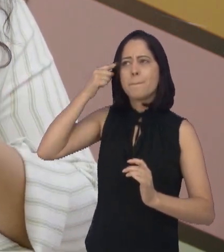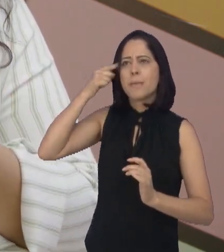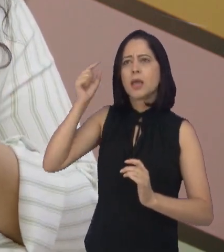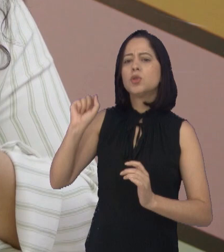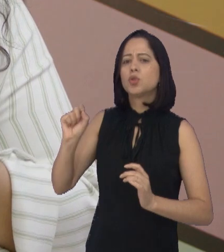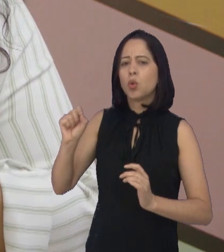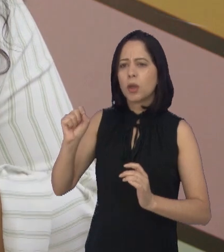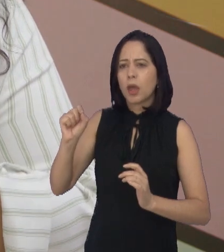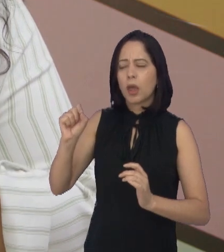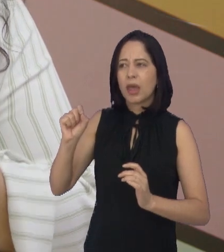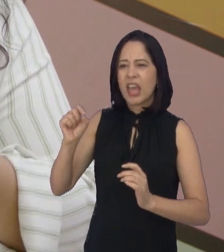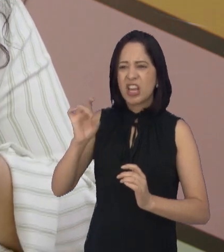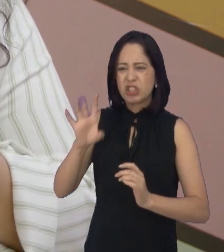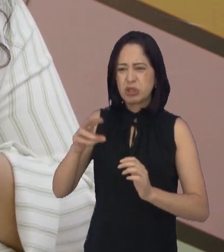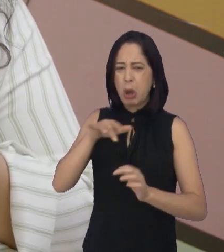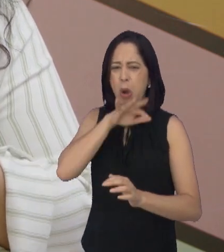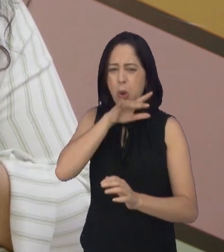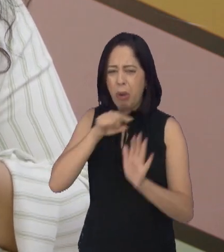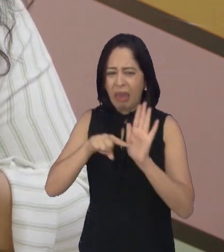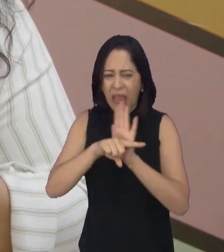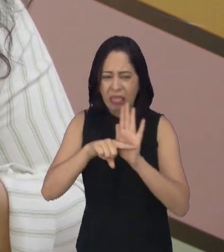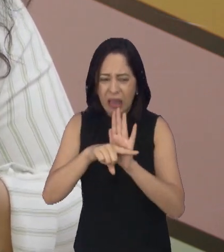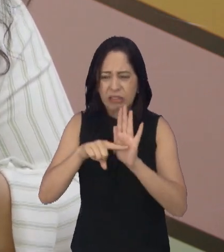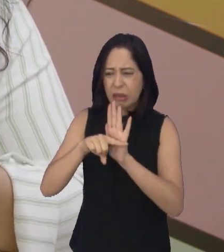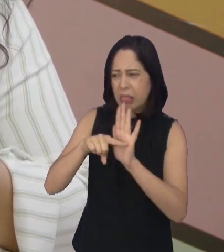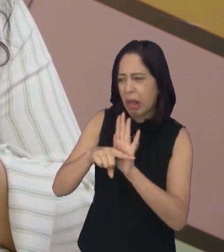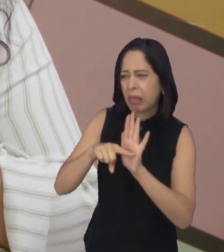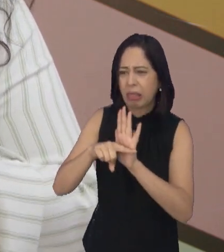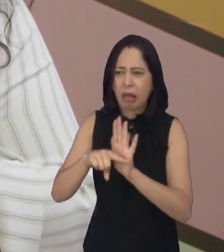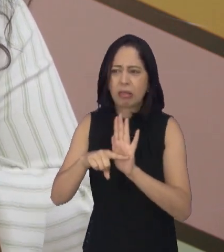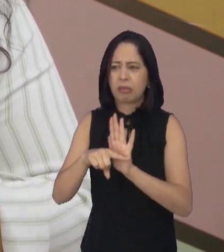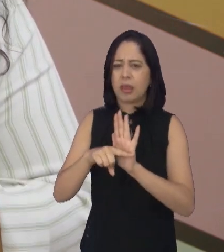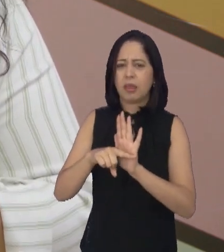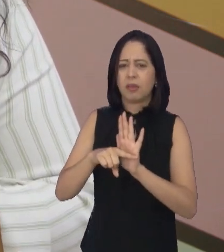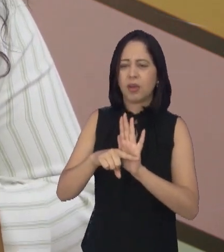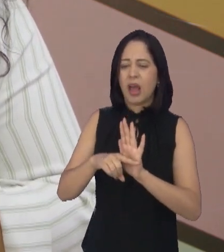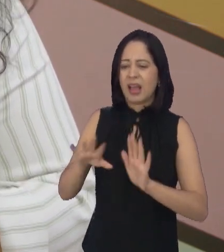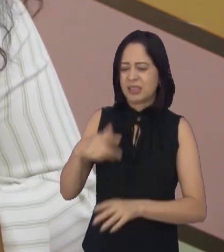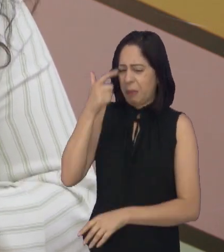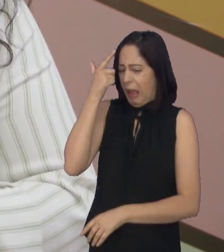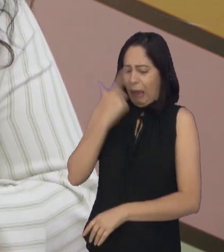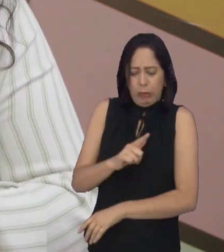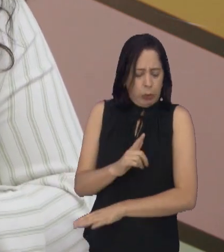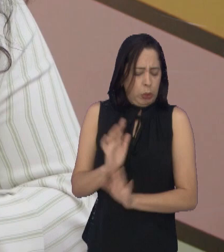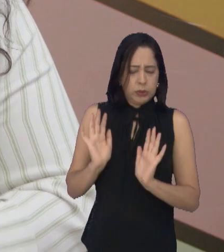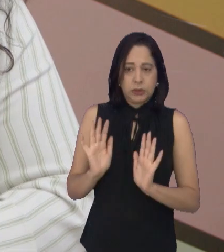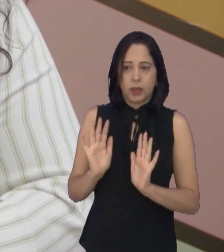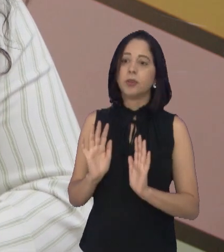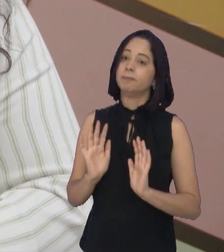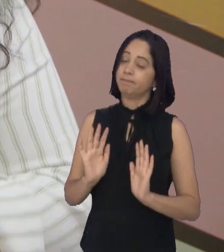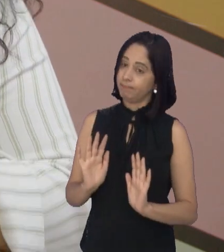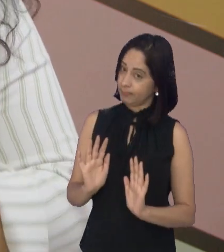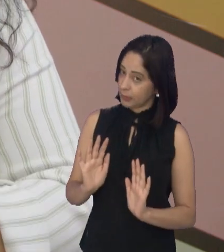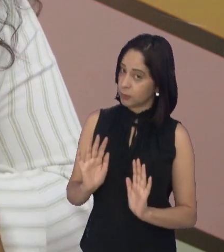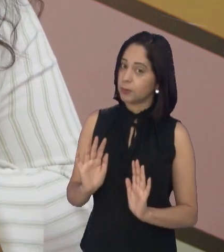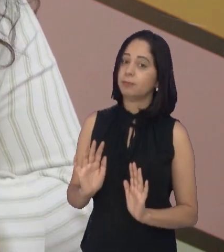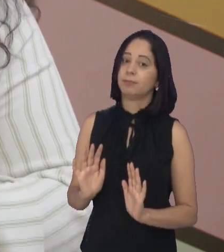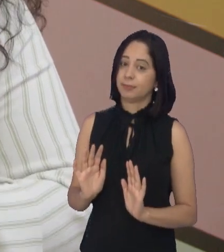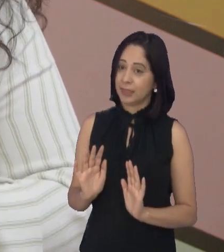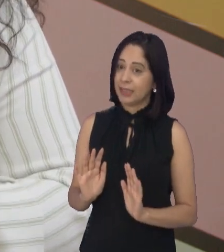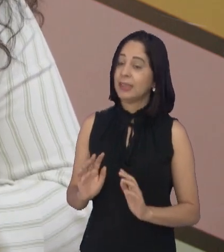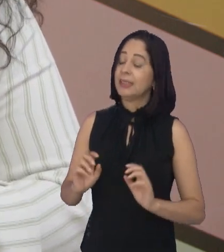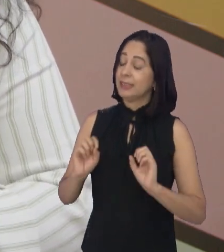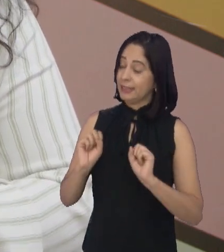São pensamentos negativos? São pensamentos que você não vai conseguir, que aquilo vai ser um grande problema? Isso já pode ser um sinal que